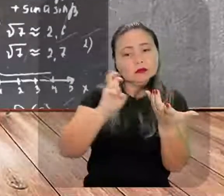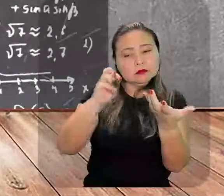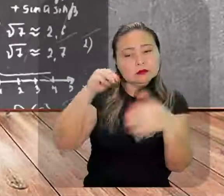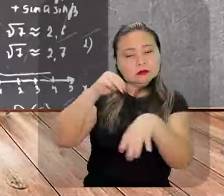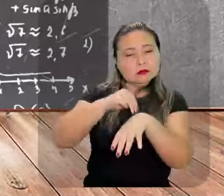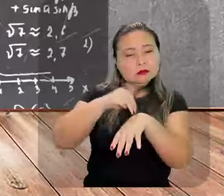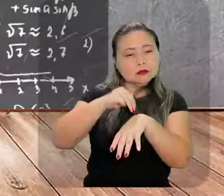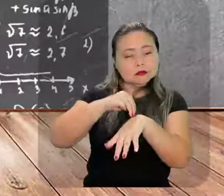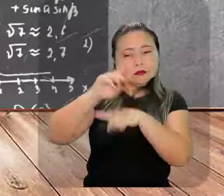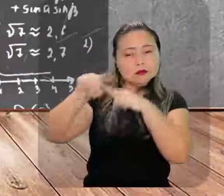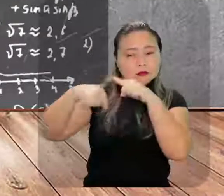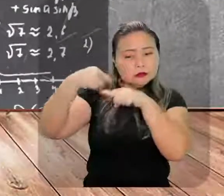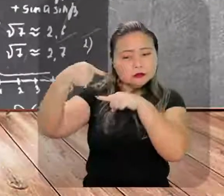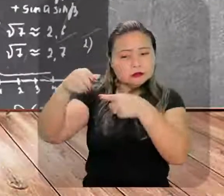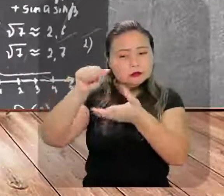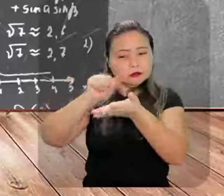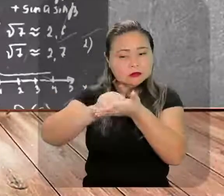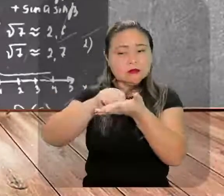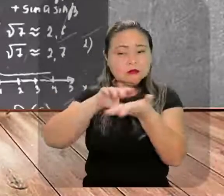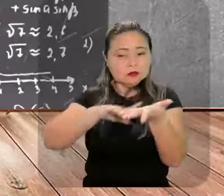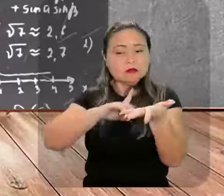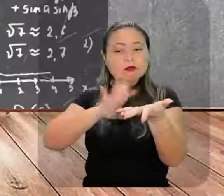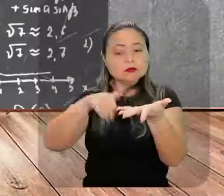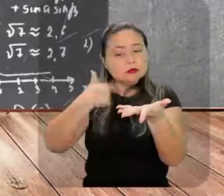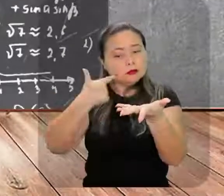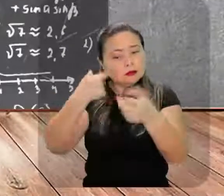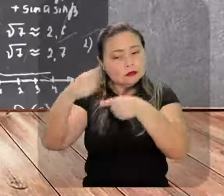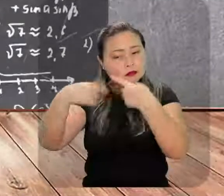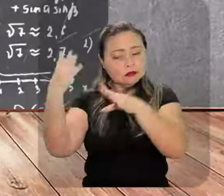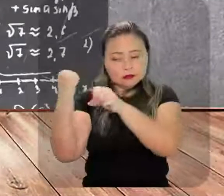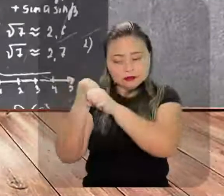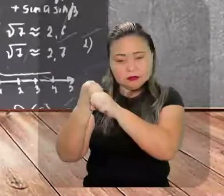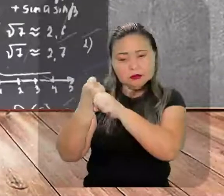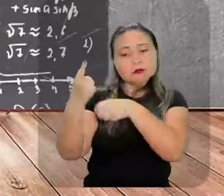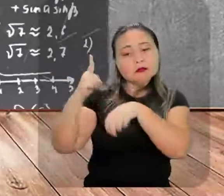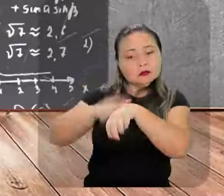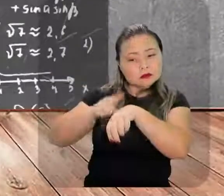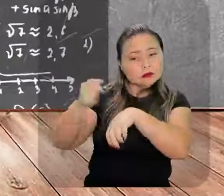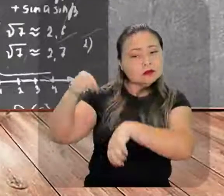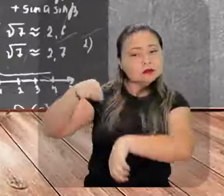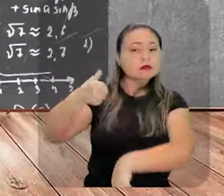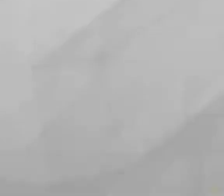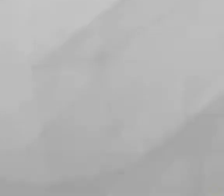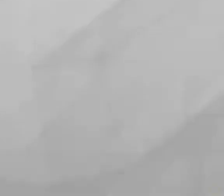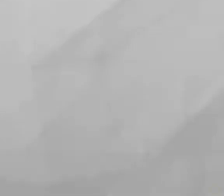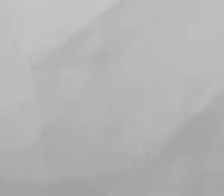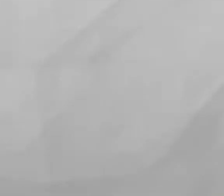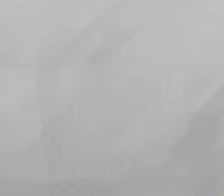eles ainda, de qualquer forma ainda vão para a solução, né? Então deixa para revisão. A gente volta já já.